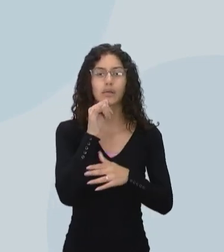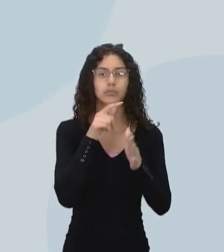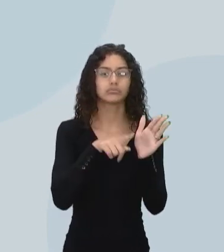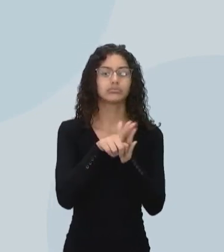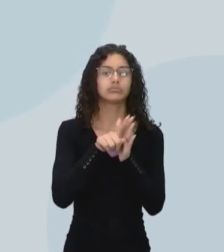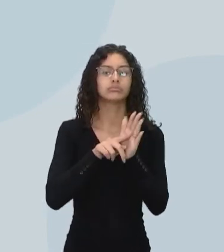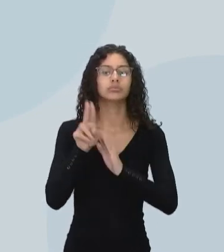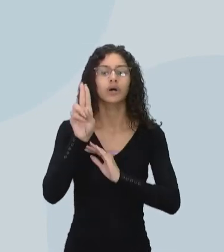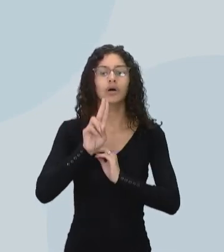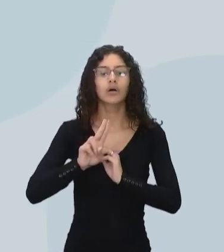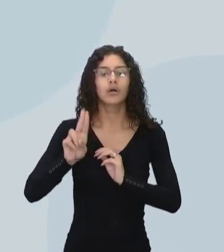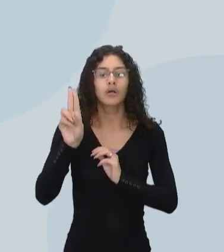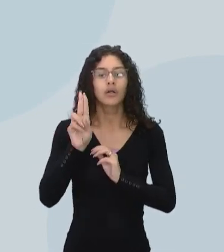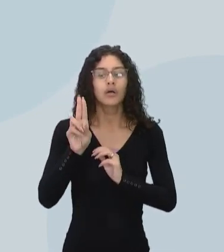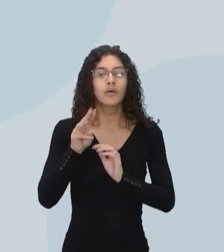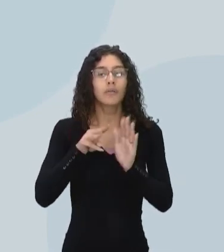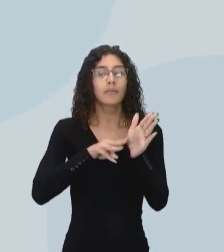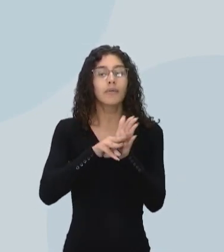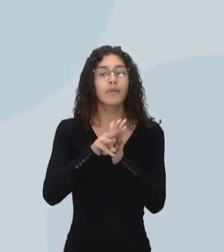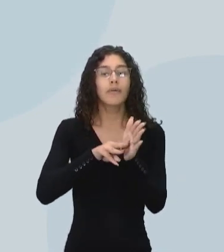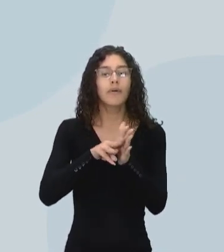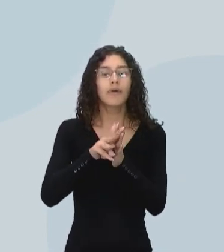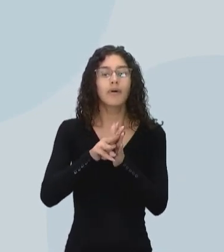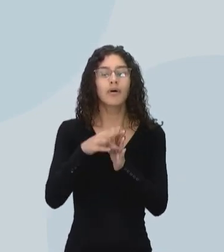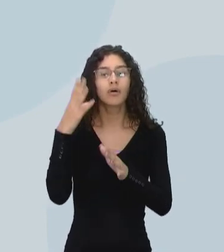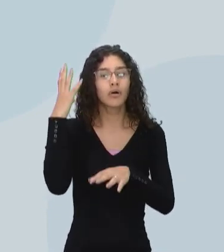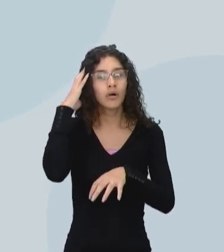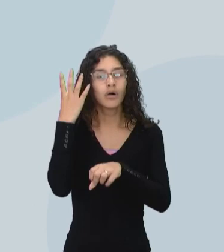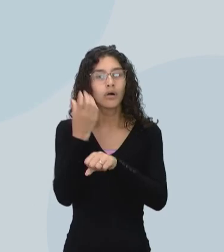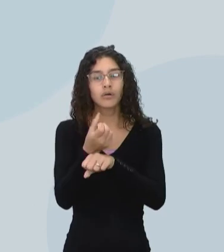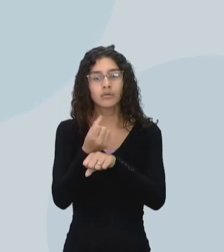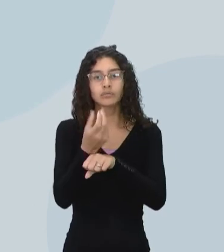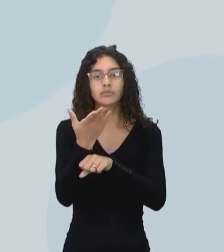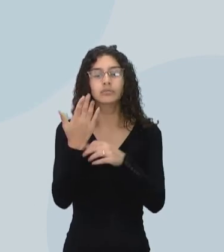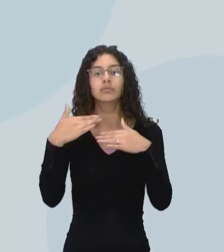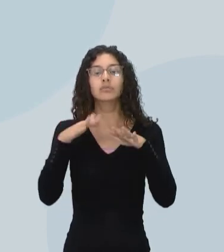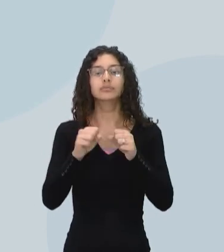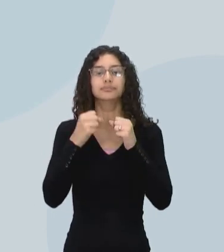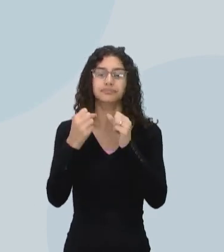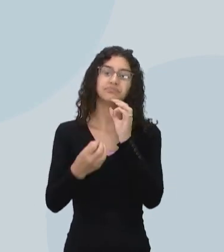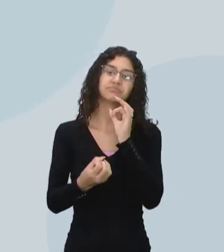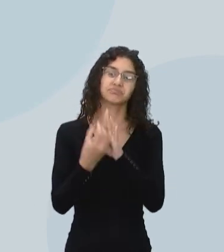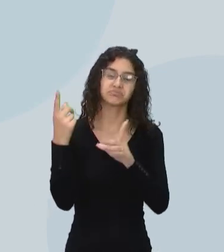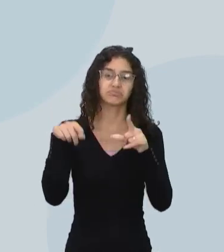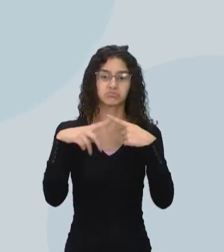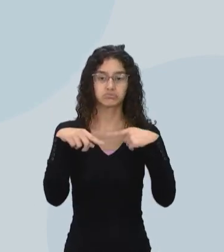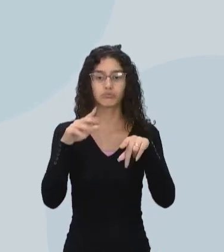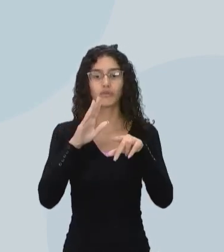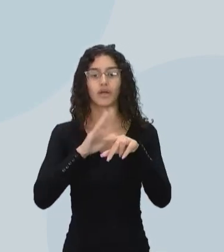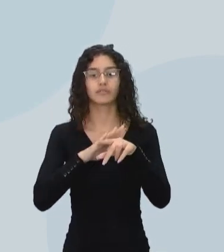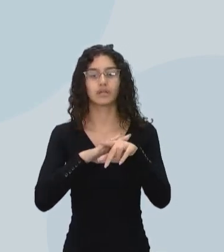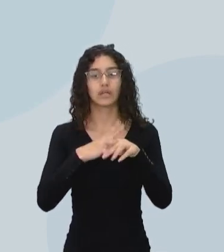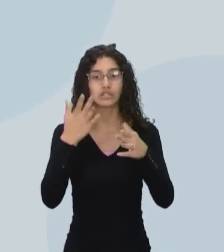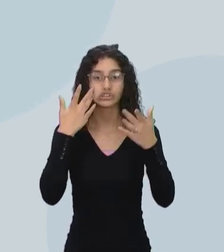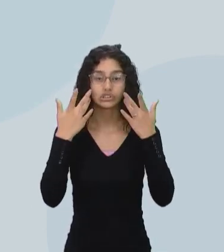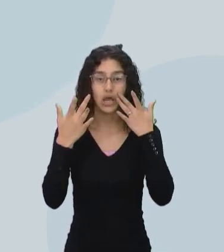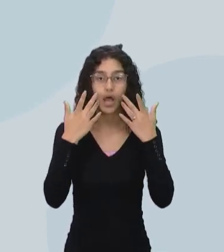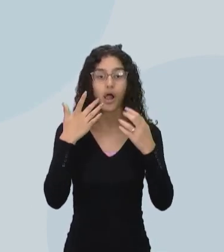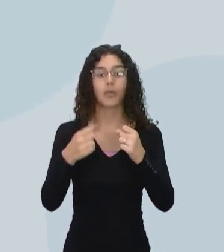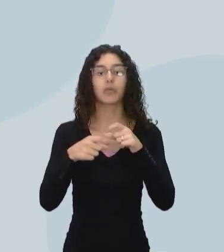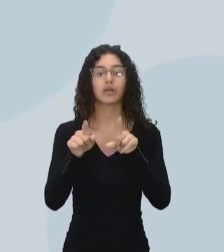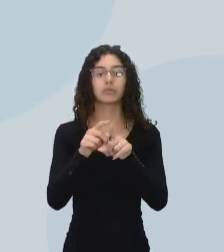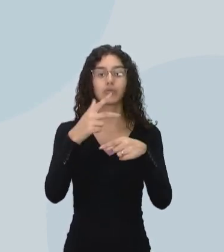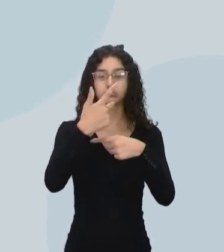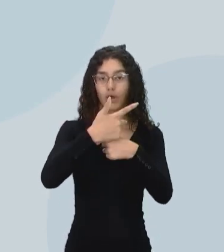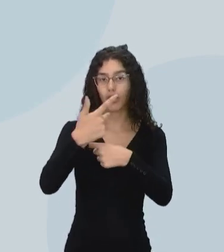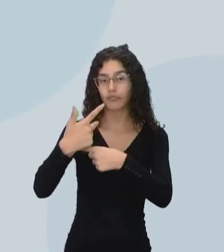pesquisa usando a metodologia do podcast, mas vocês podem criar músicas, podem fazer peças de teatro, pode gravar